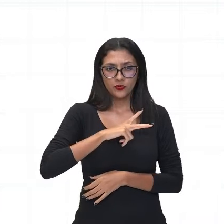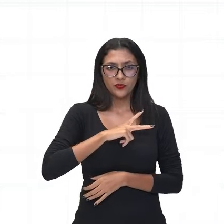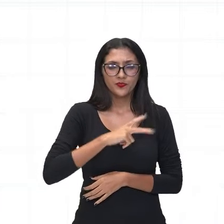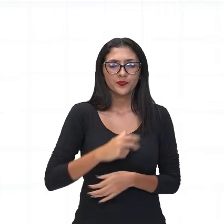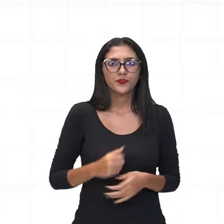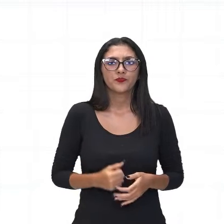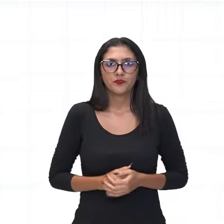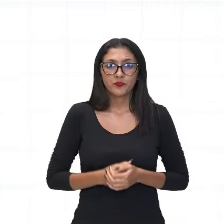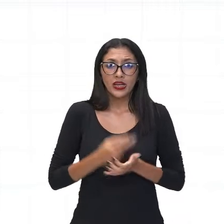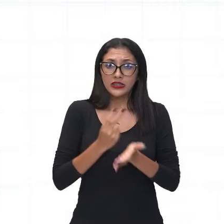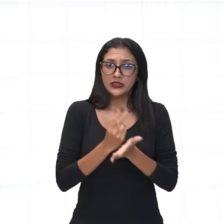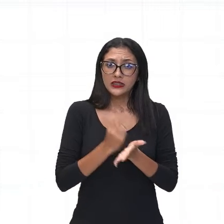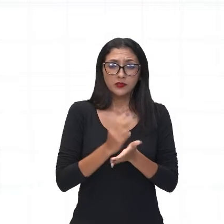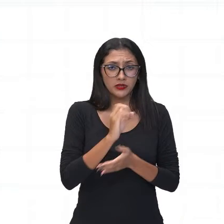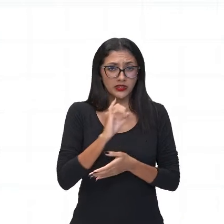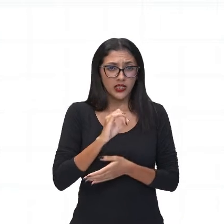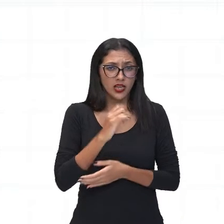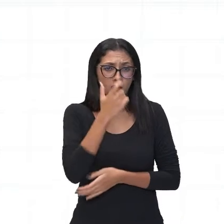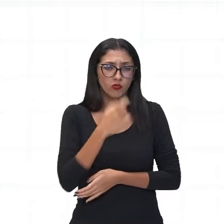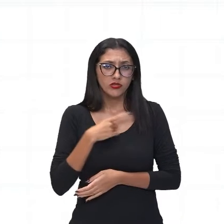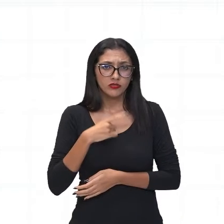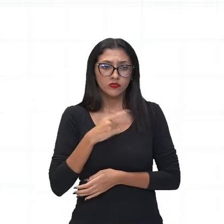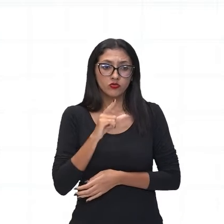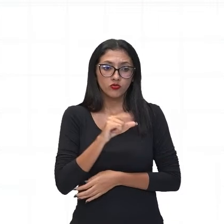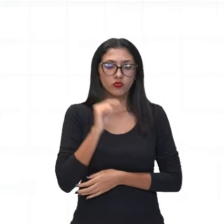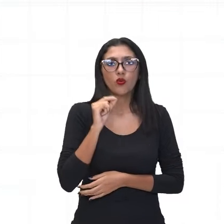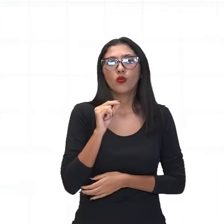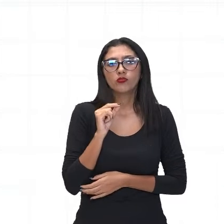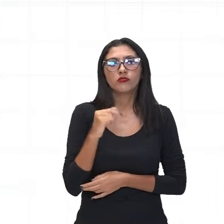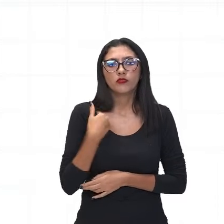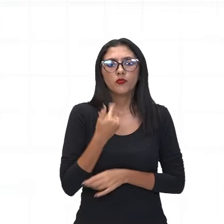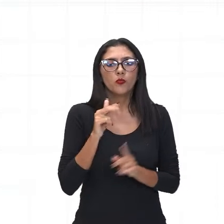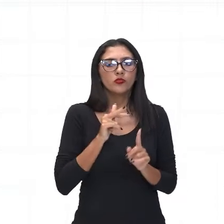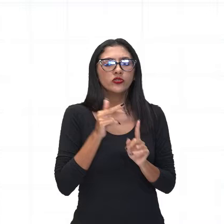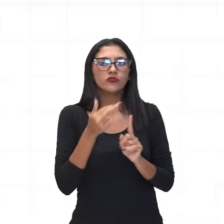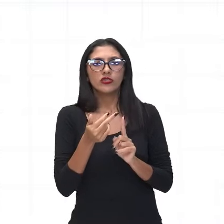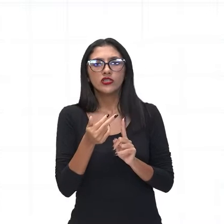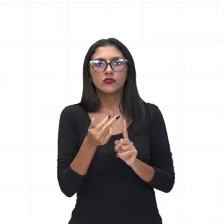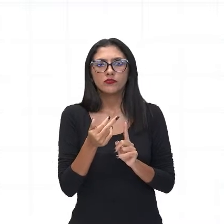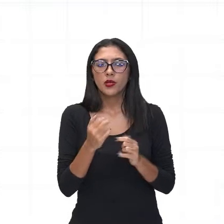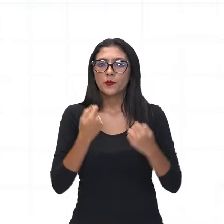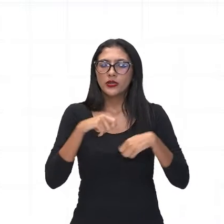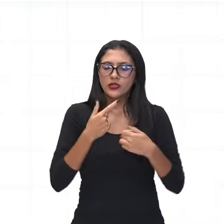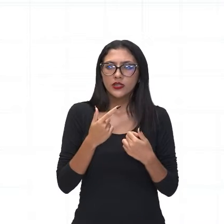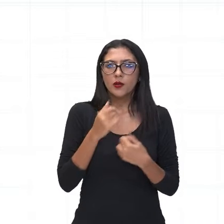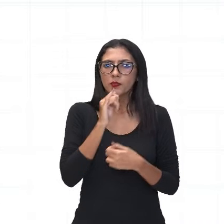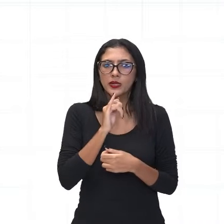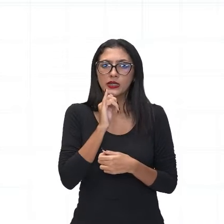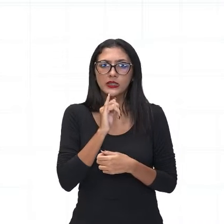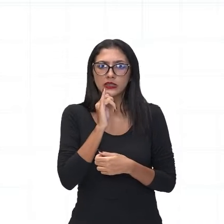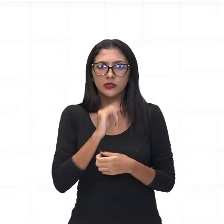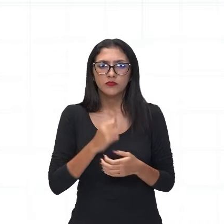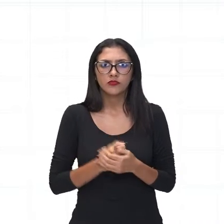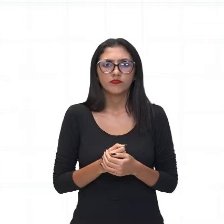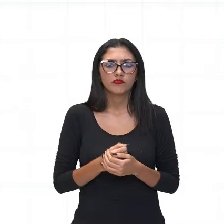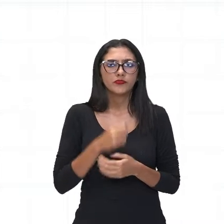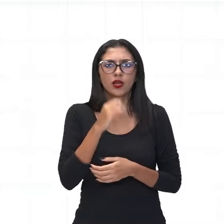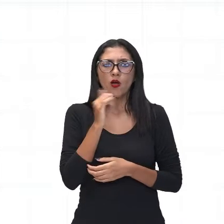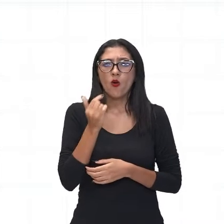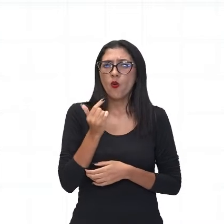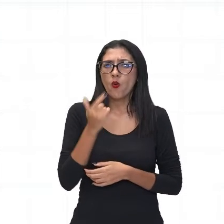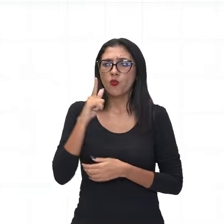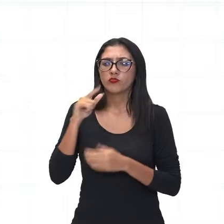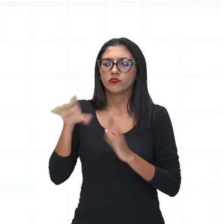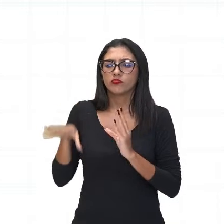esse ponto de vista, o que eu tenho que fazer? Eu tenho que selecionar argumentos. Eu tenho que trazer argumentos e,